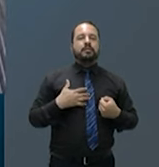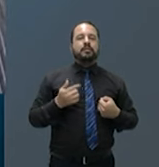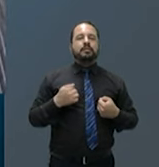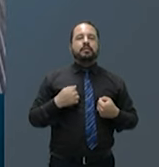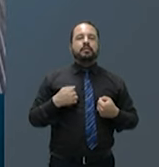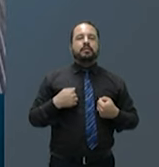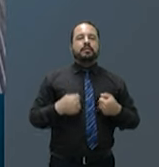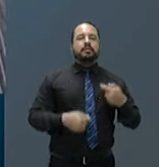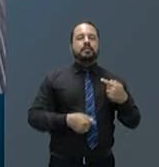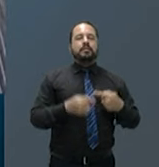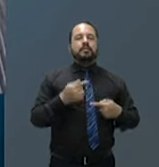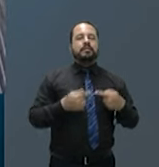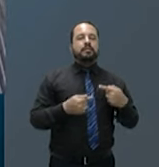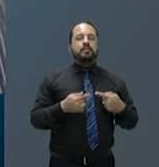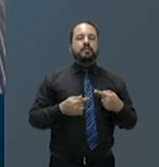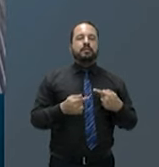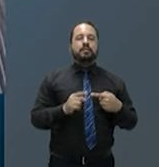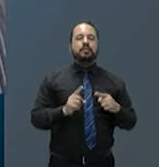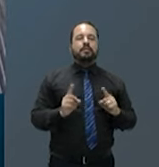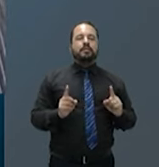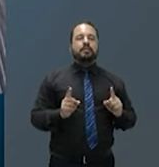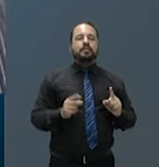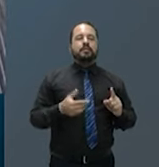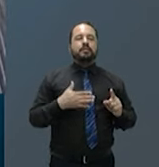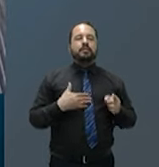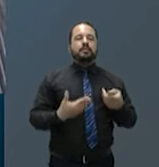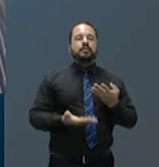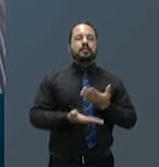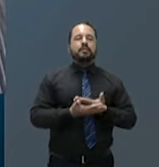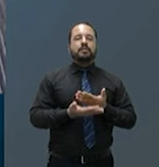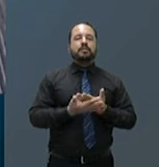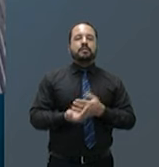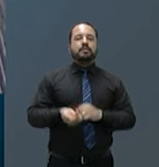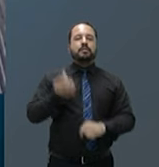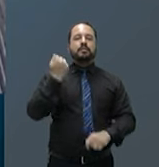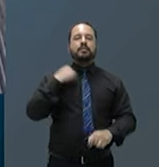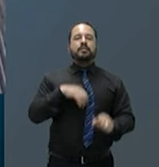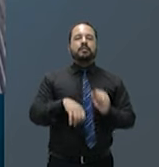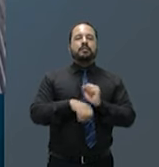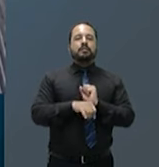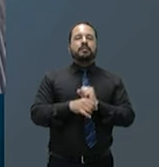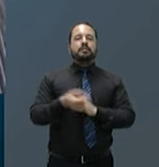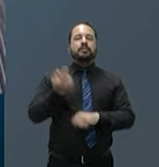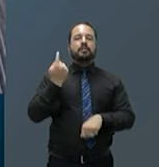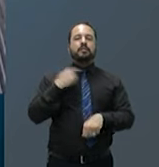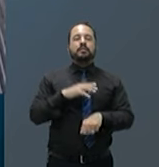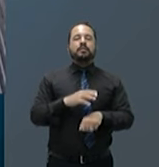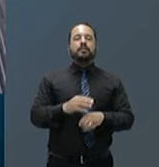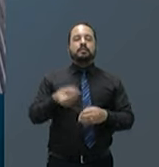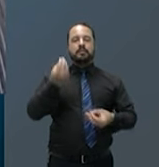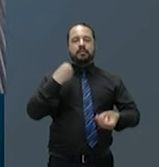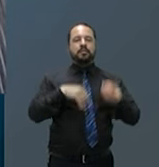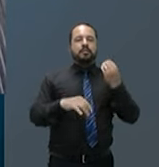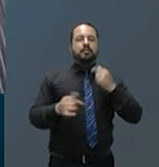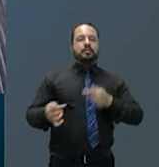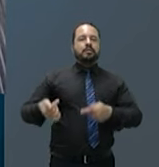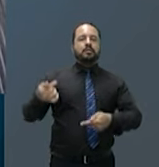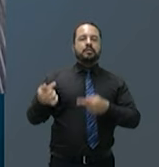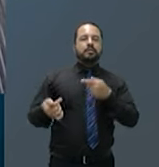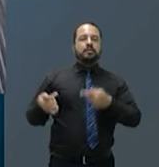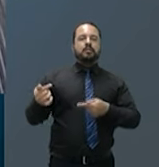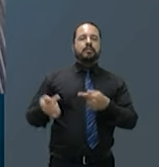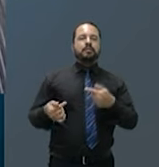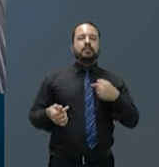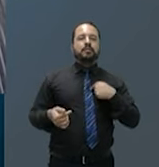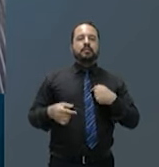debate mais, vou estudar até um pouco mais, para que tenha um trabalho, um debate à altura da posição de